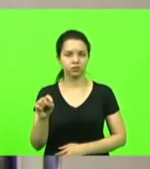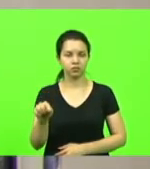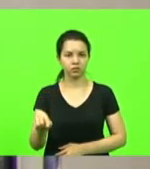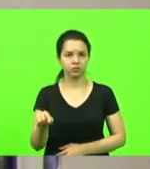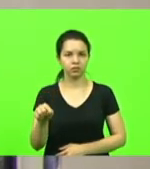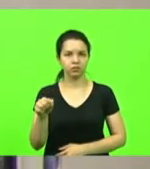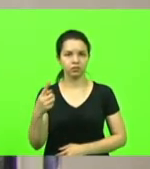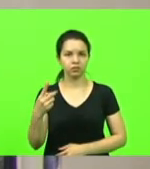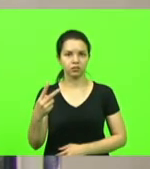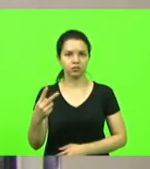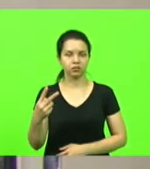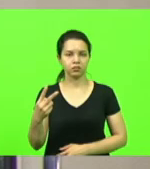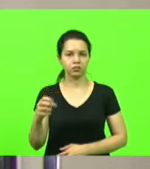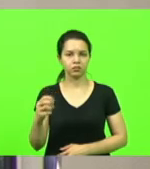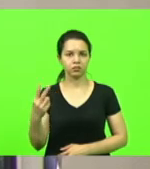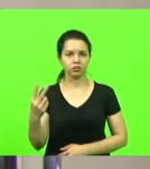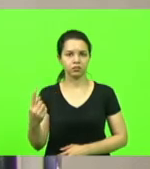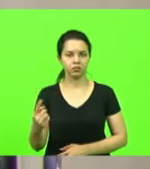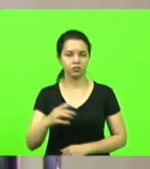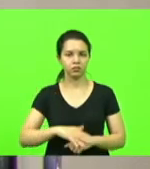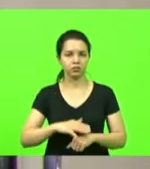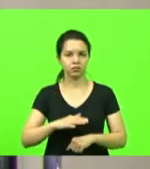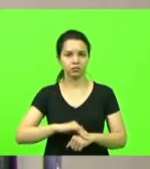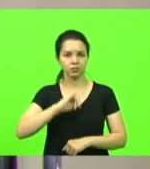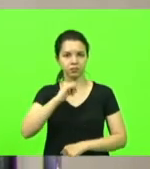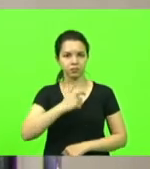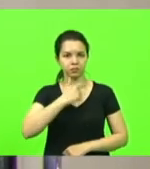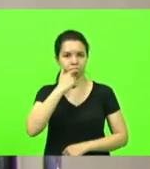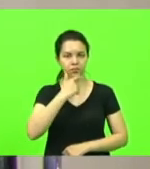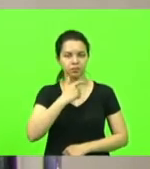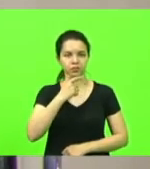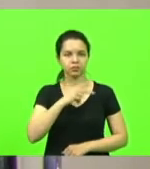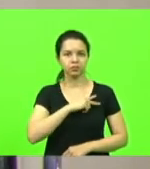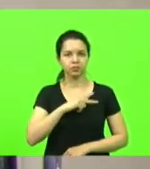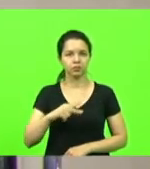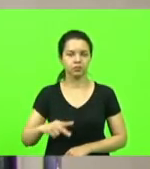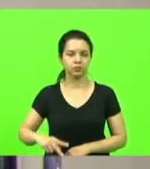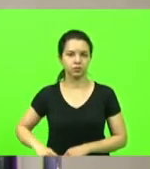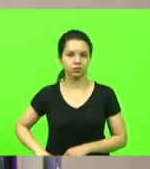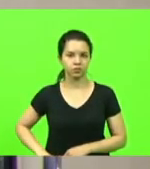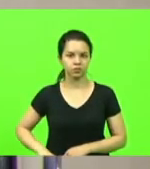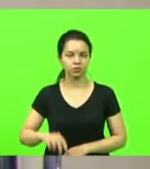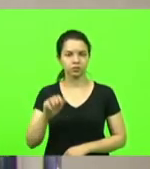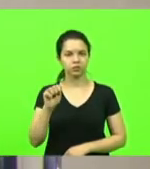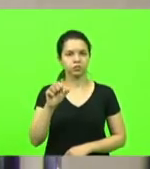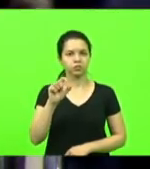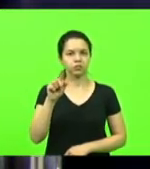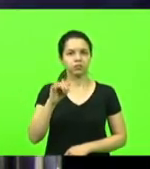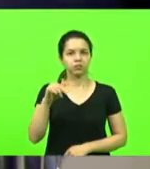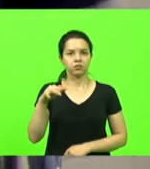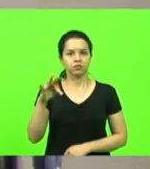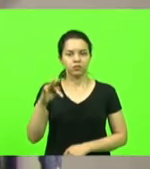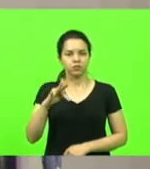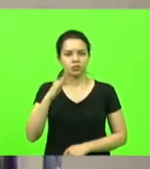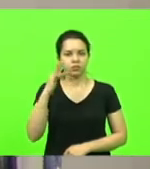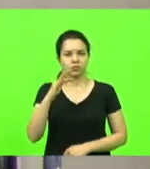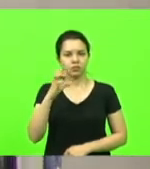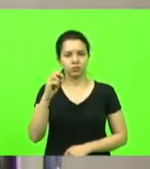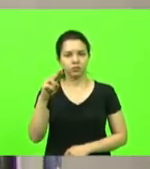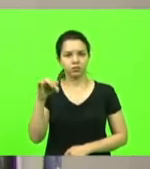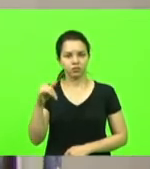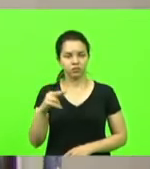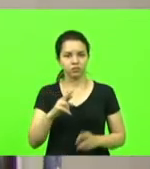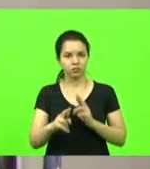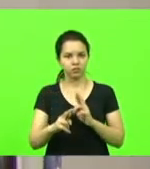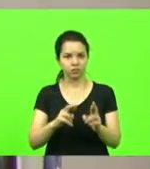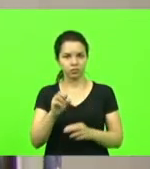318.9/2021, autor deputado Jerry Comper, denomina prefeito Aziso Flores da Cunha a rodovia SC-408